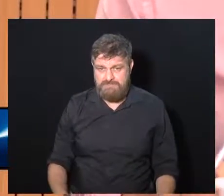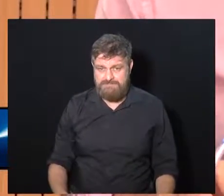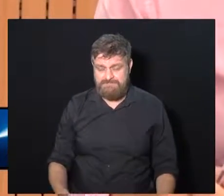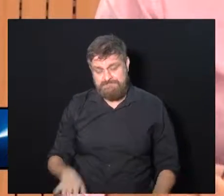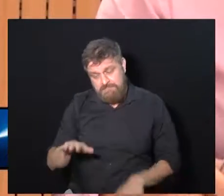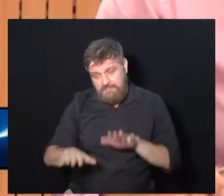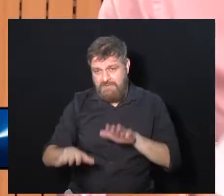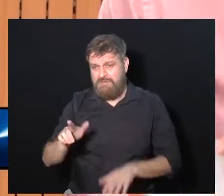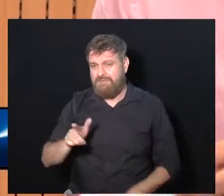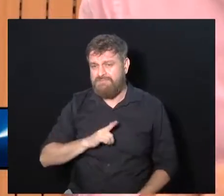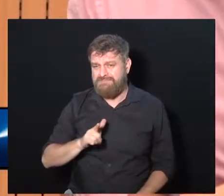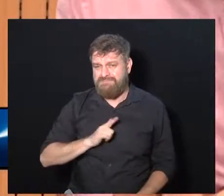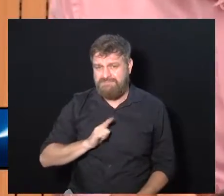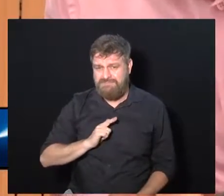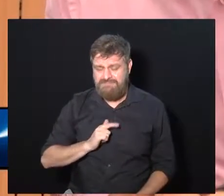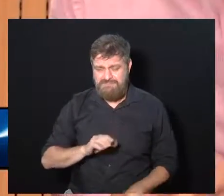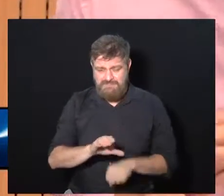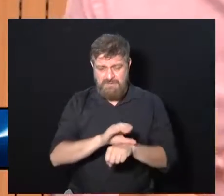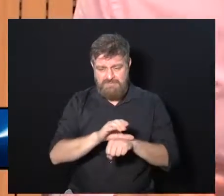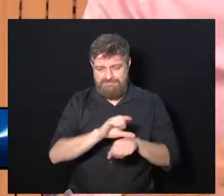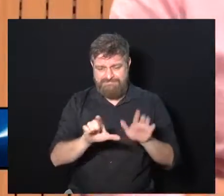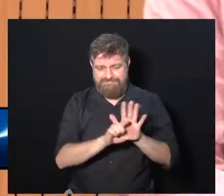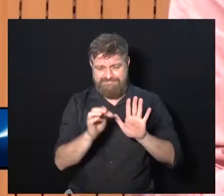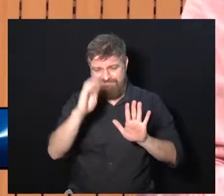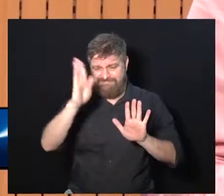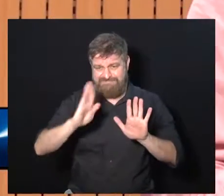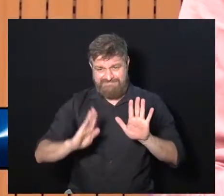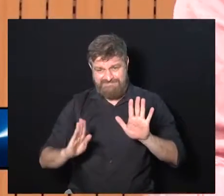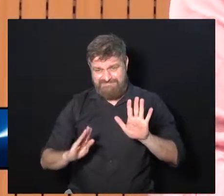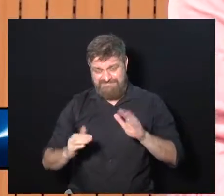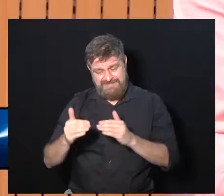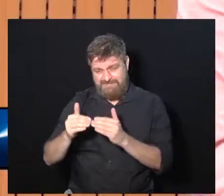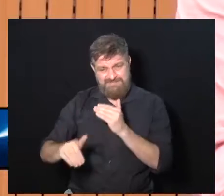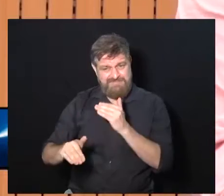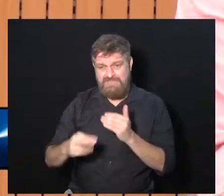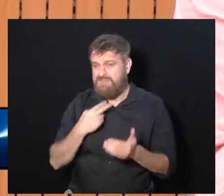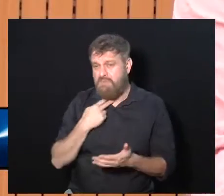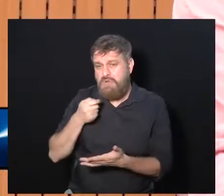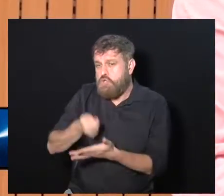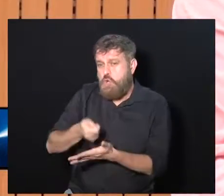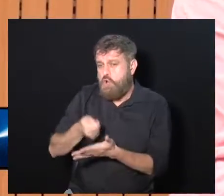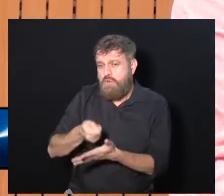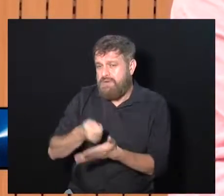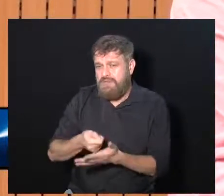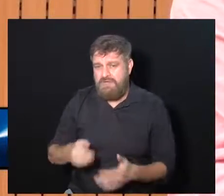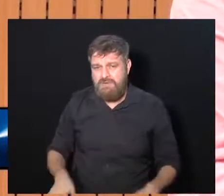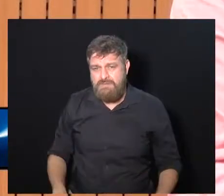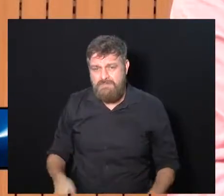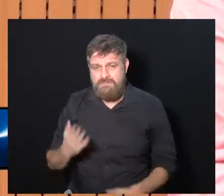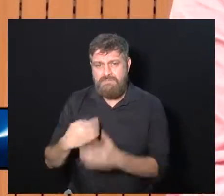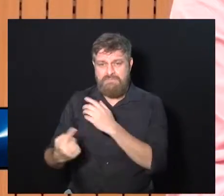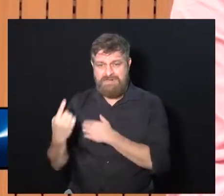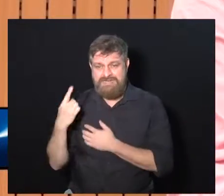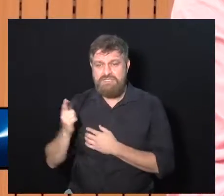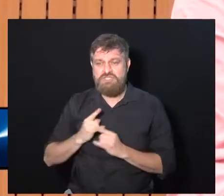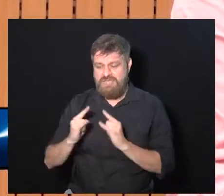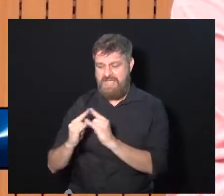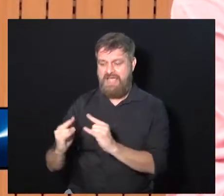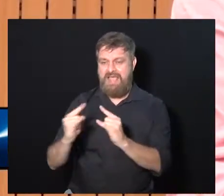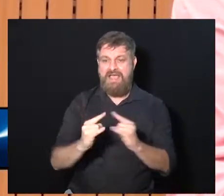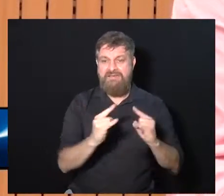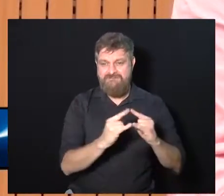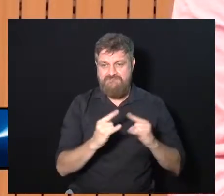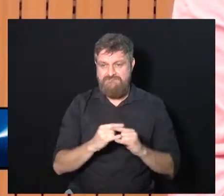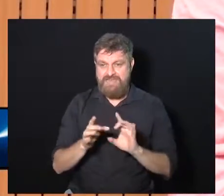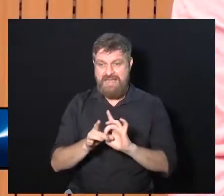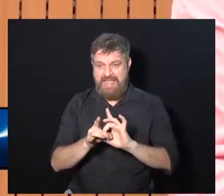algum princípio de inconstitucionalidade nesse tipo de exigência, né? No passado a gente falava feira livre também, né? Todo mundo quer